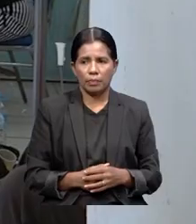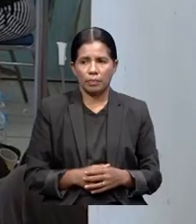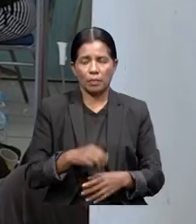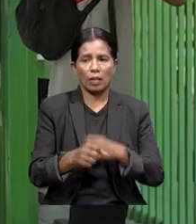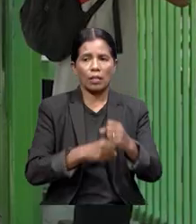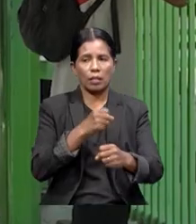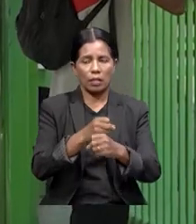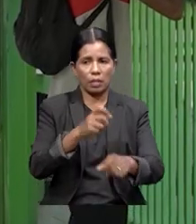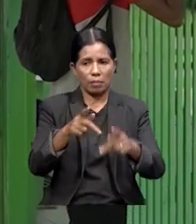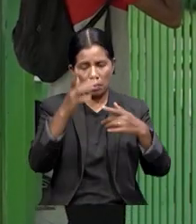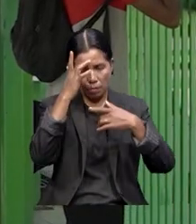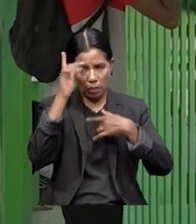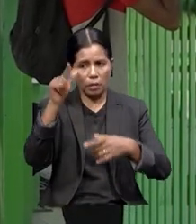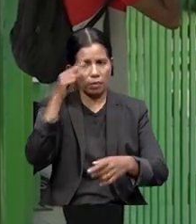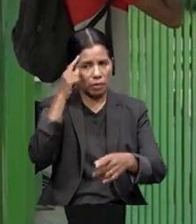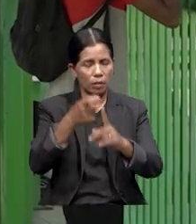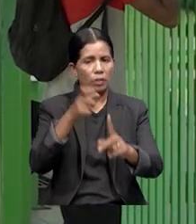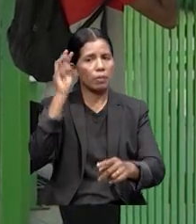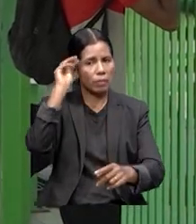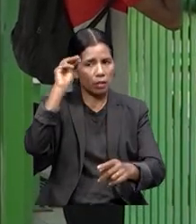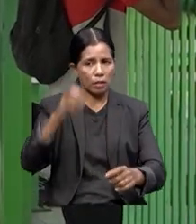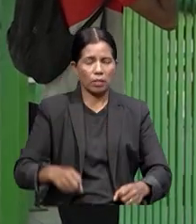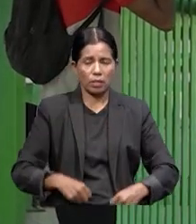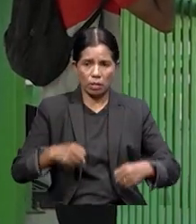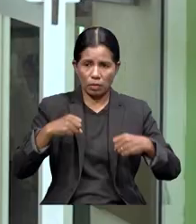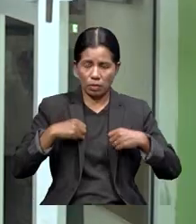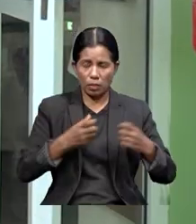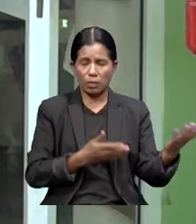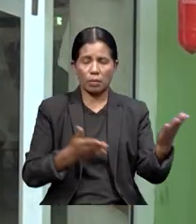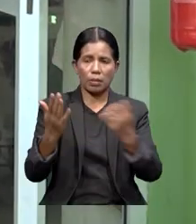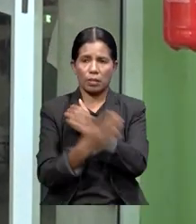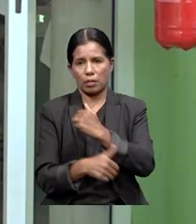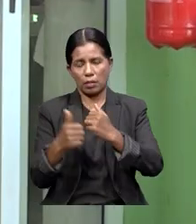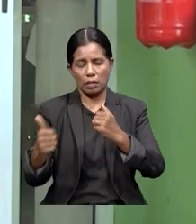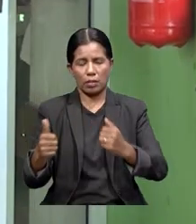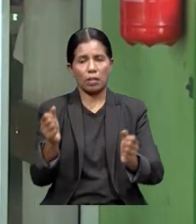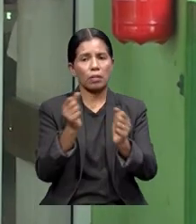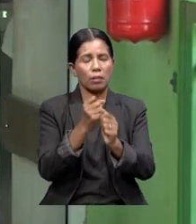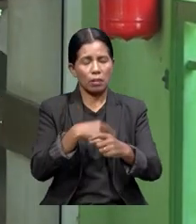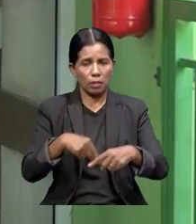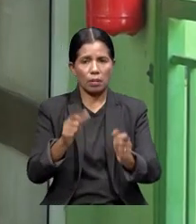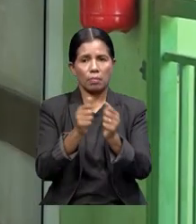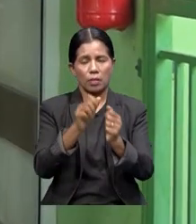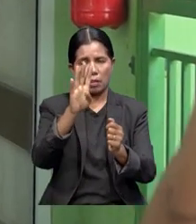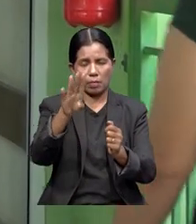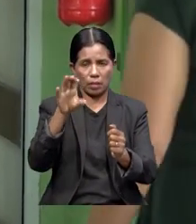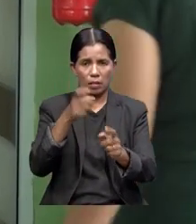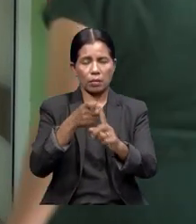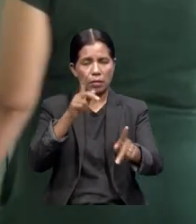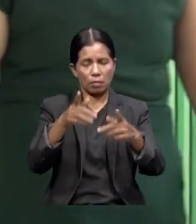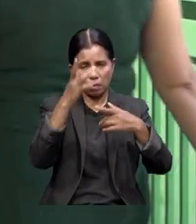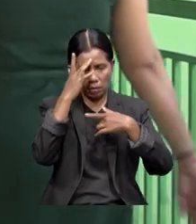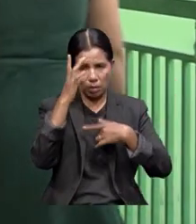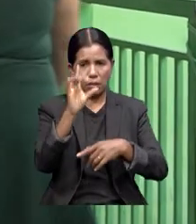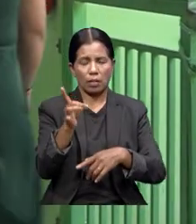Tina Neto, tal paciente, no governo, o Ministério da Saúde transfere para Elior, o de alto tratamento, a moto atos hat resin. O paciente sirané,